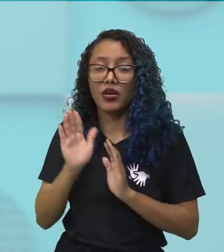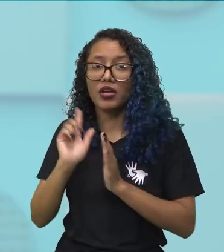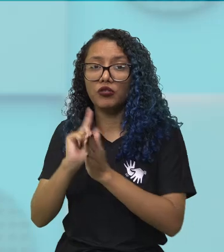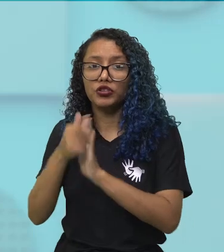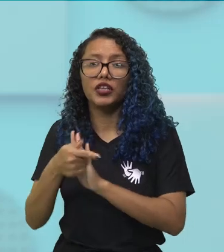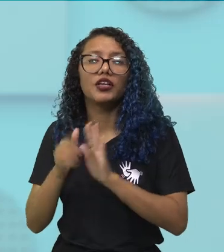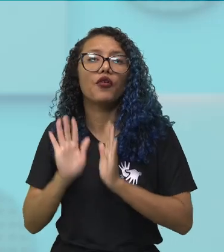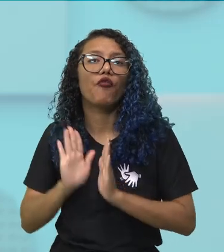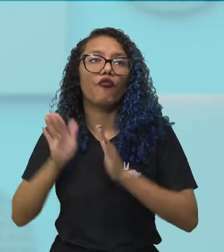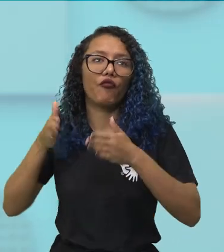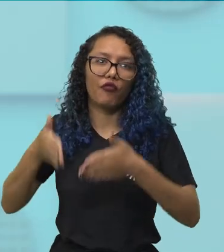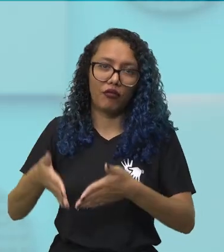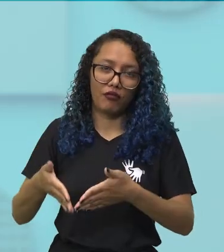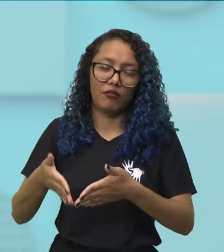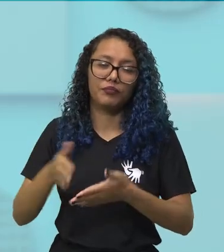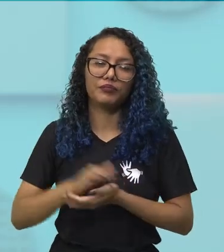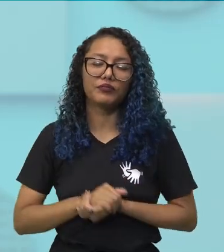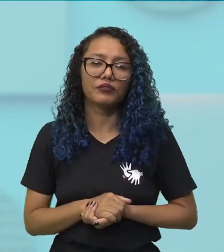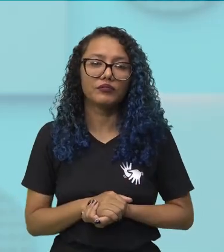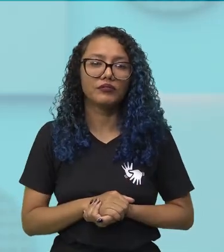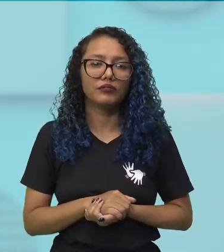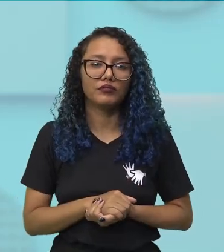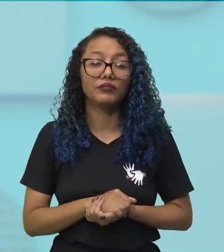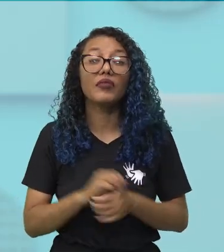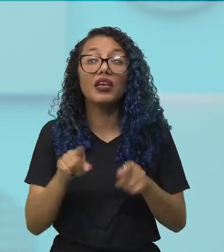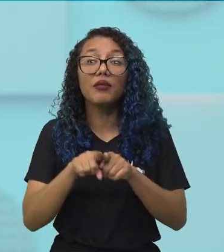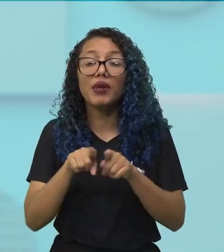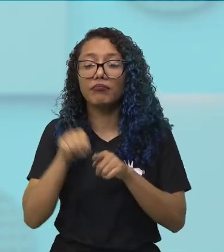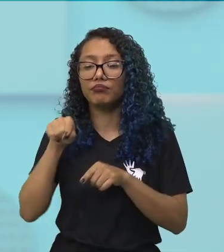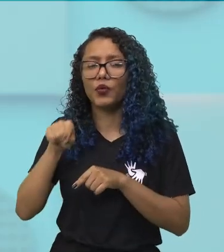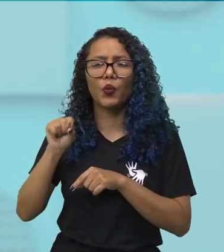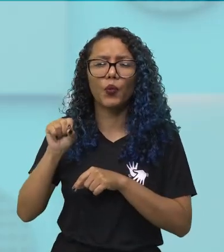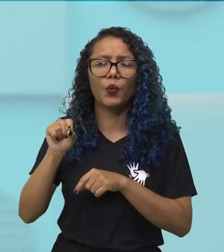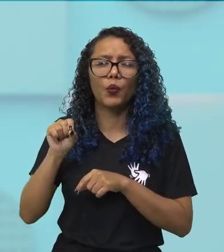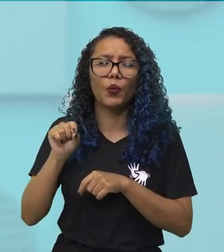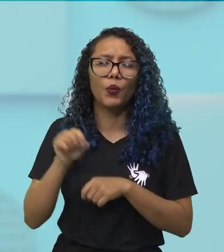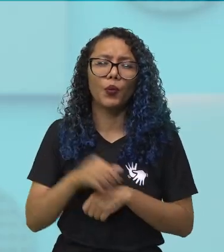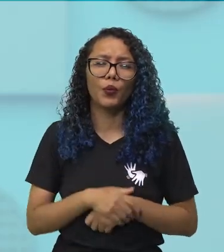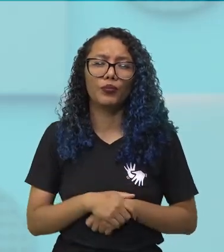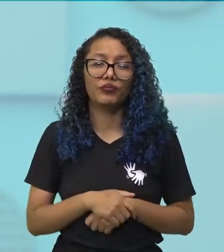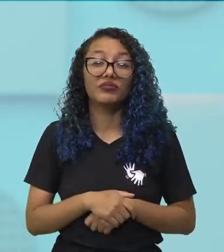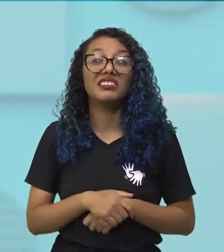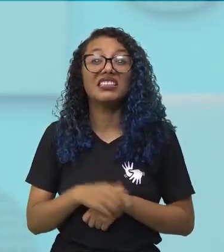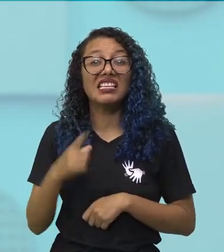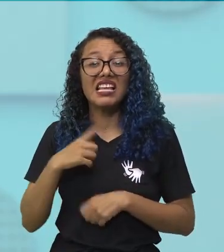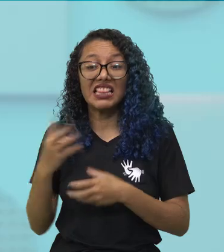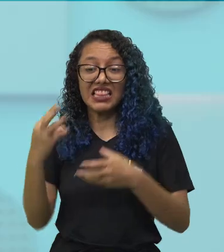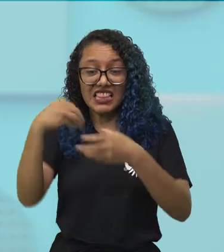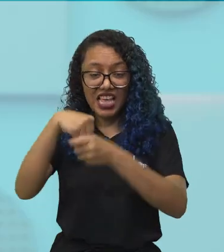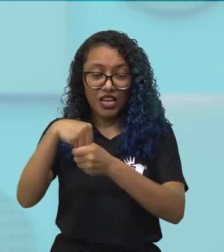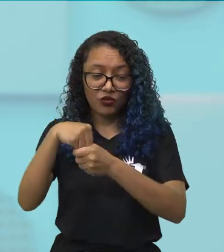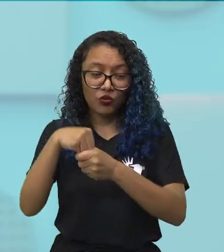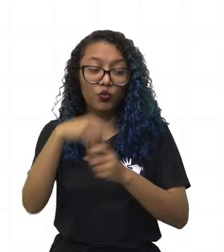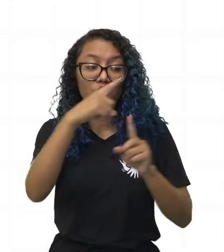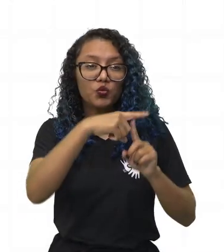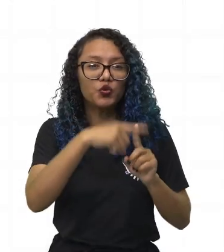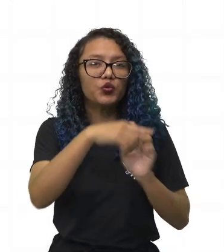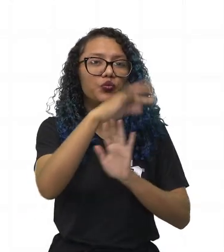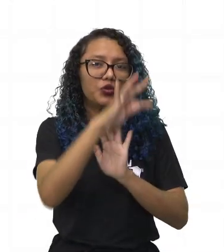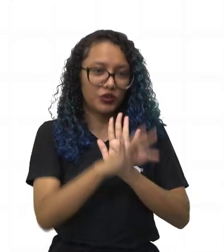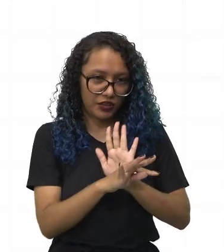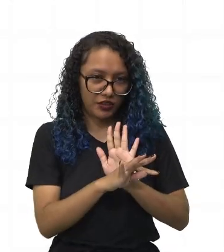mais específico. Lembrando que os gêneros, eles vão estar dentro dos tipos. Vamos verificar. Então, olha